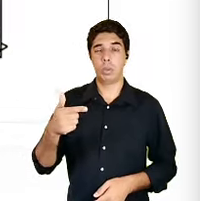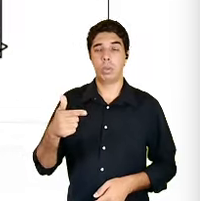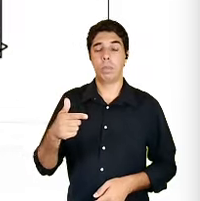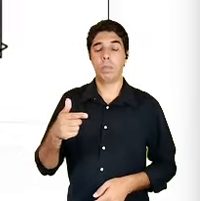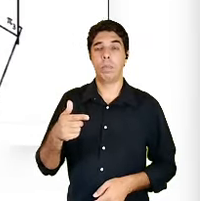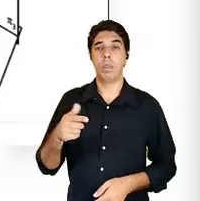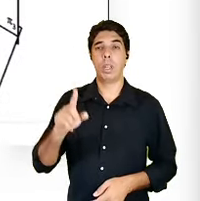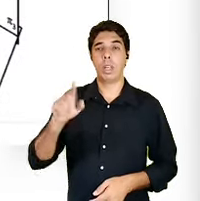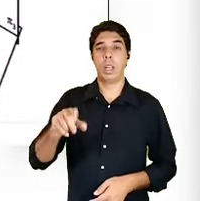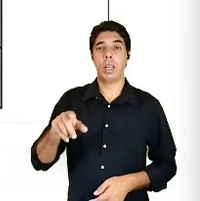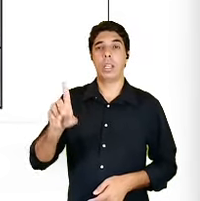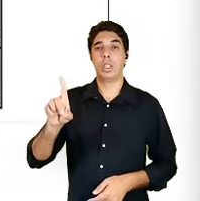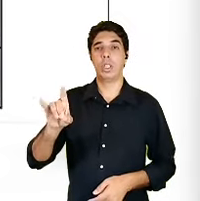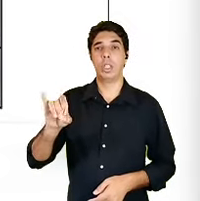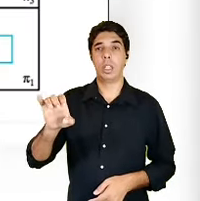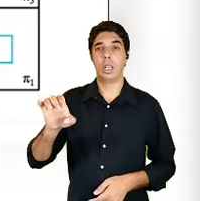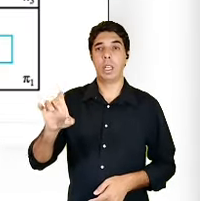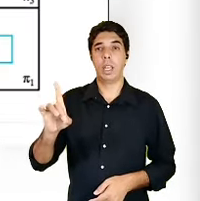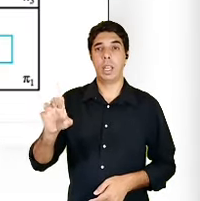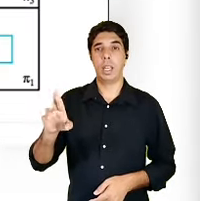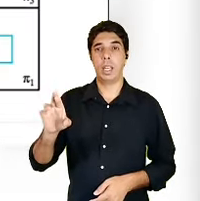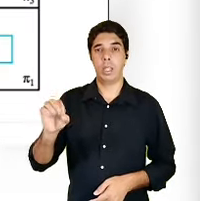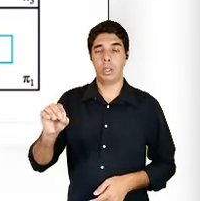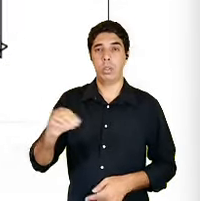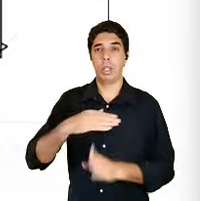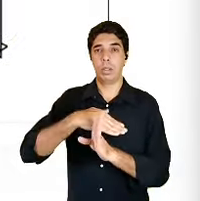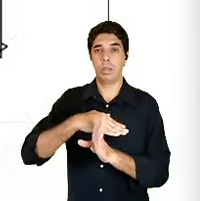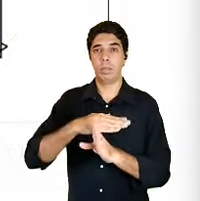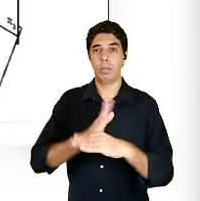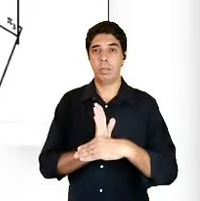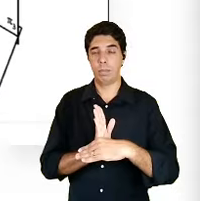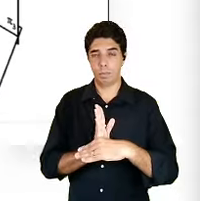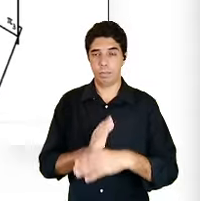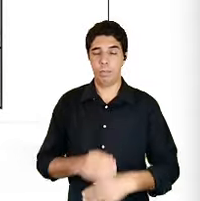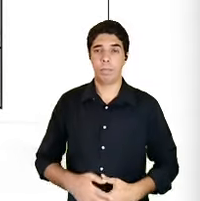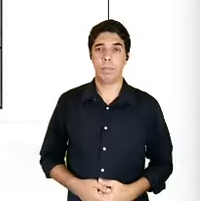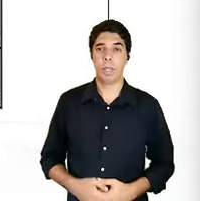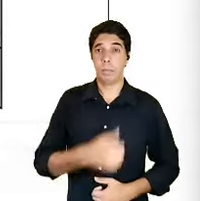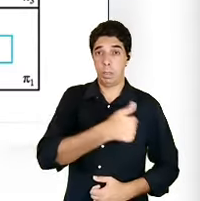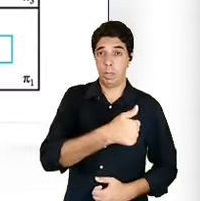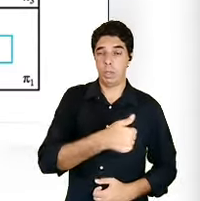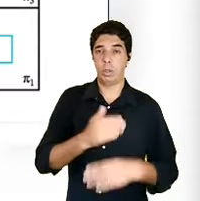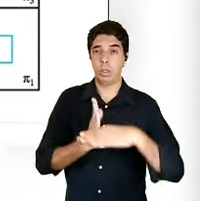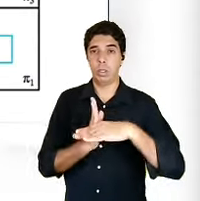terceiro diedro. E eu vou mostrar para vocês também quais são as diferenças entre esses dois tipos de sistemas.